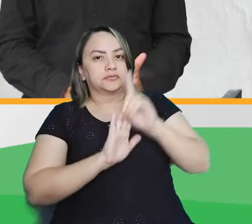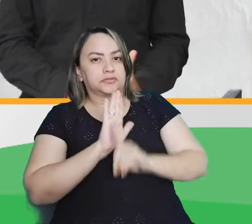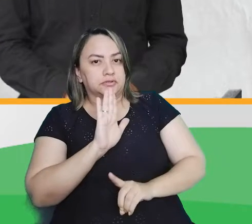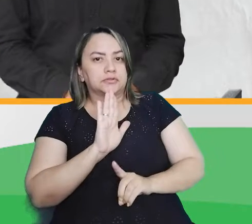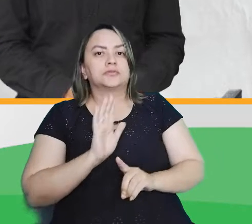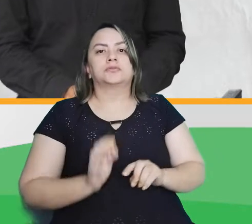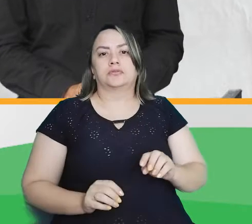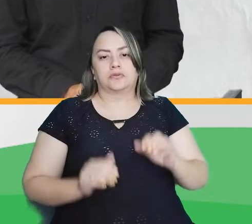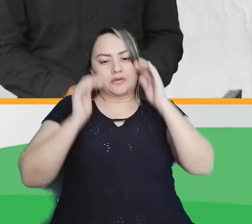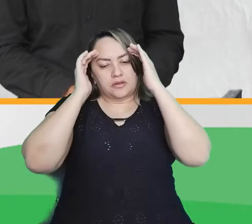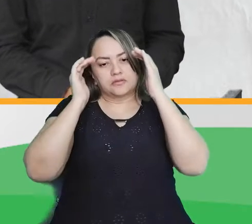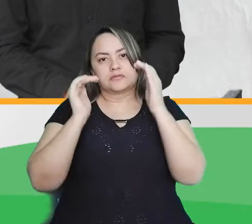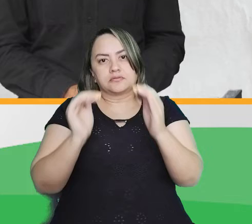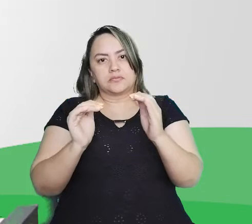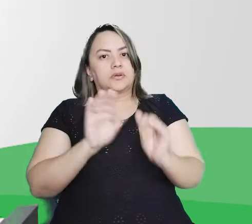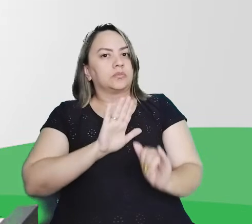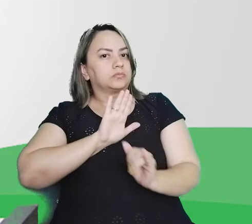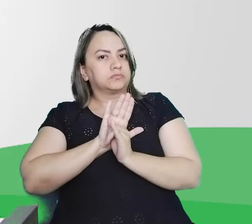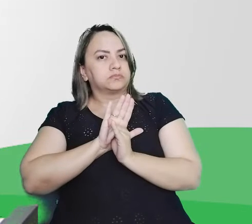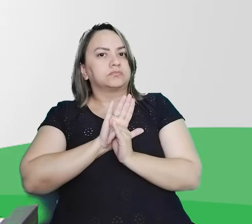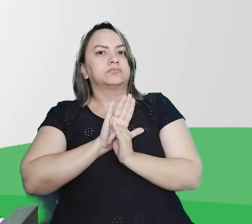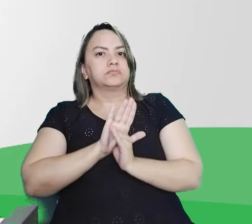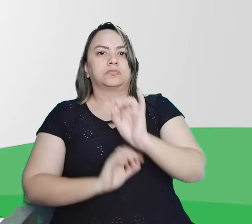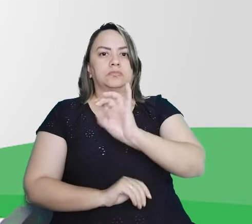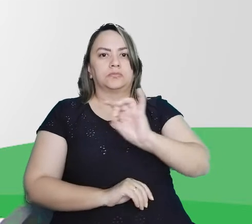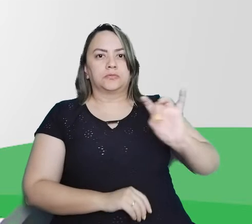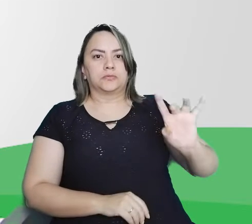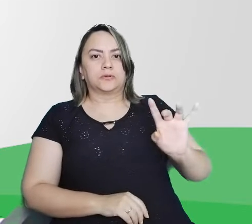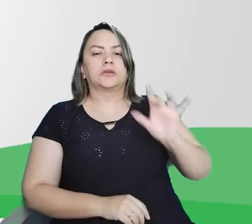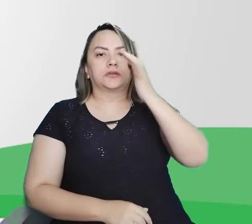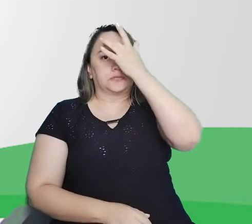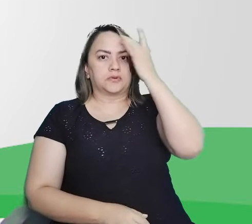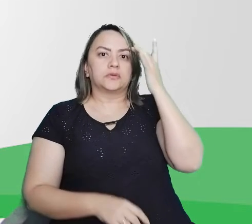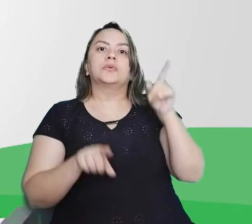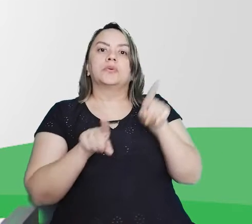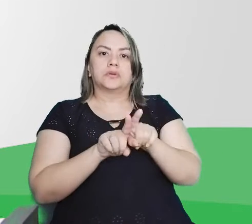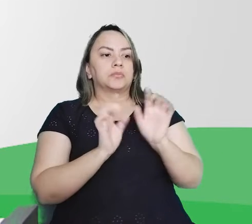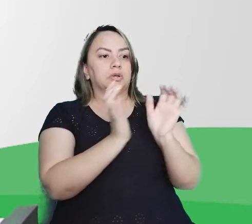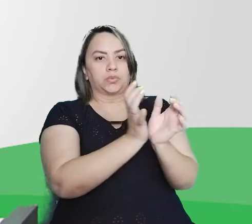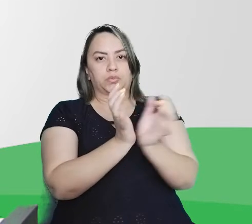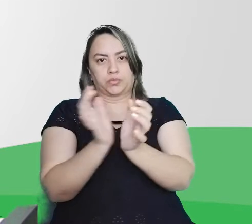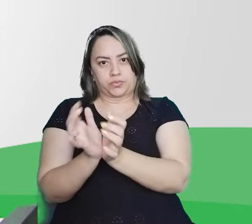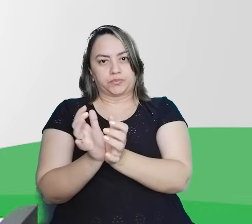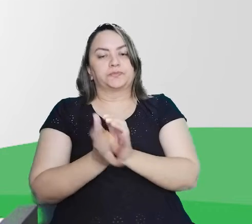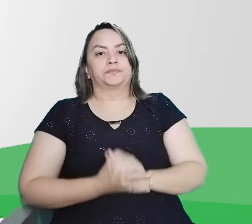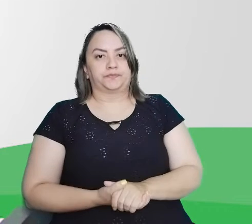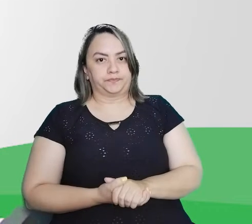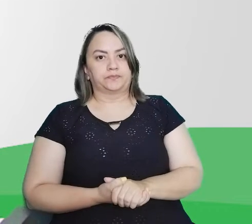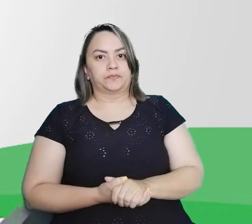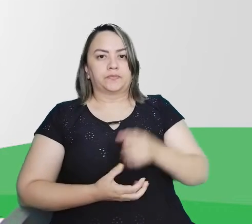de cada grupo e de cada indivíduo. Para explorarmos tudo isso nessa aula, faremos o seguinte